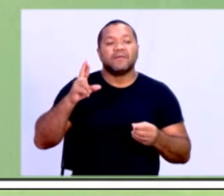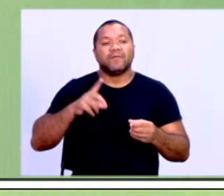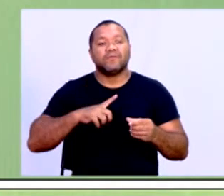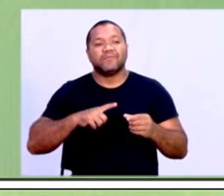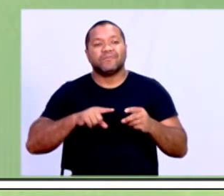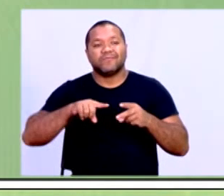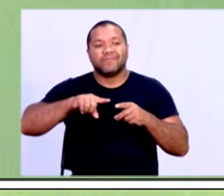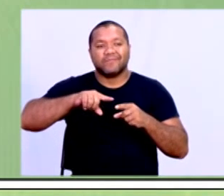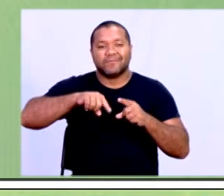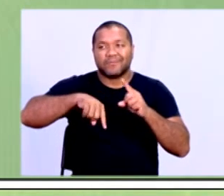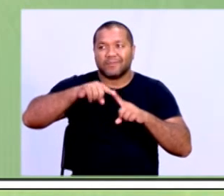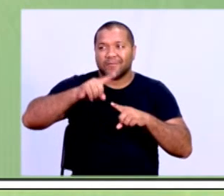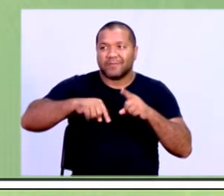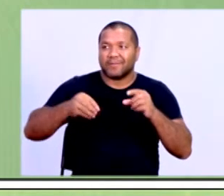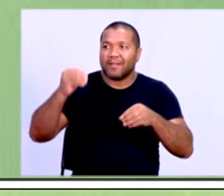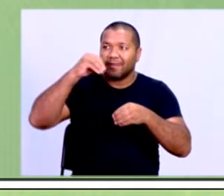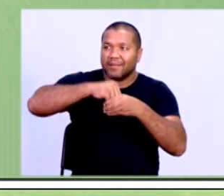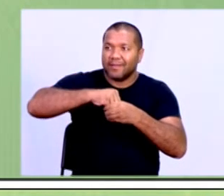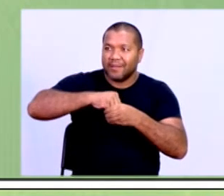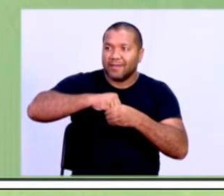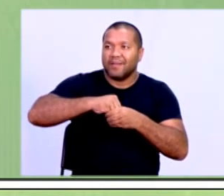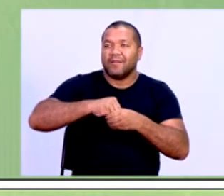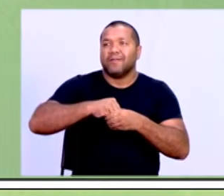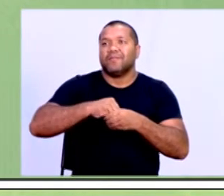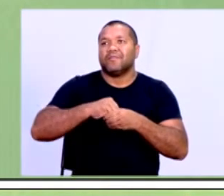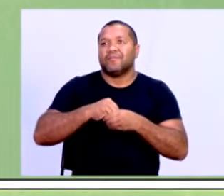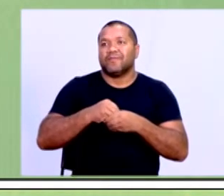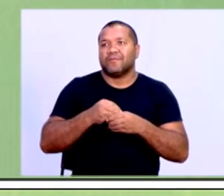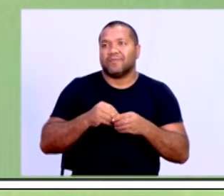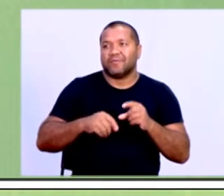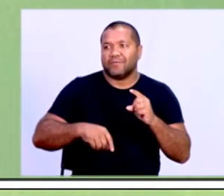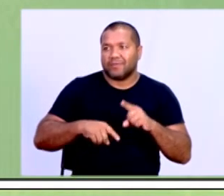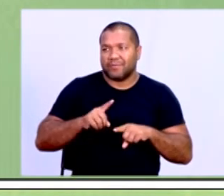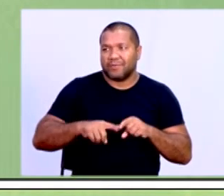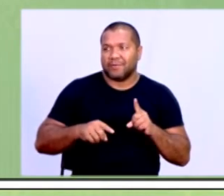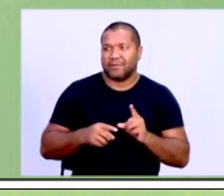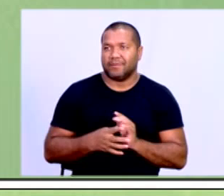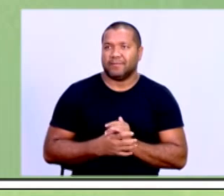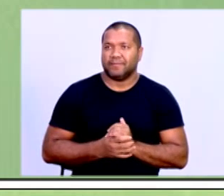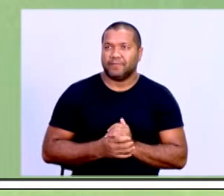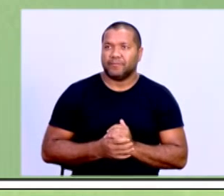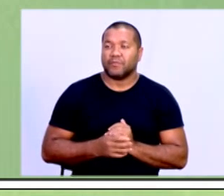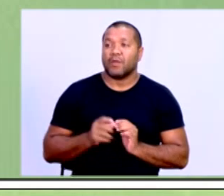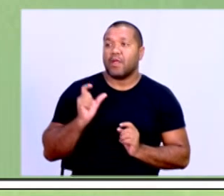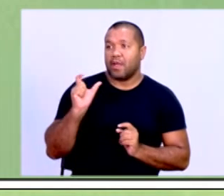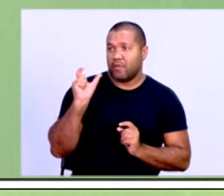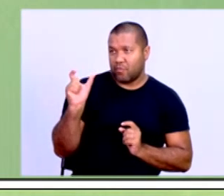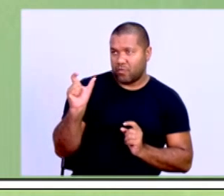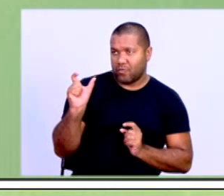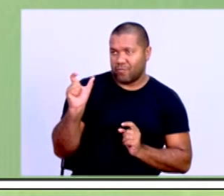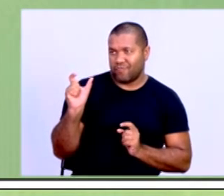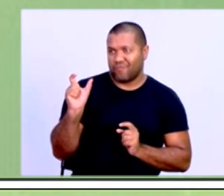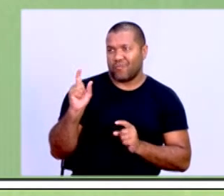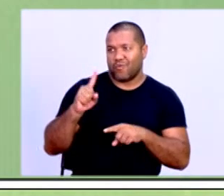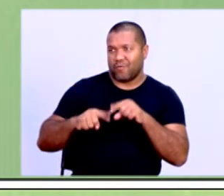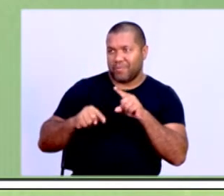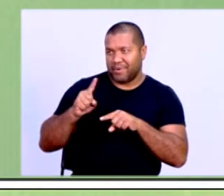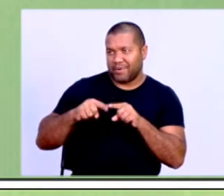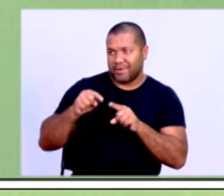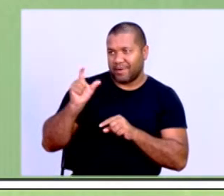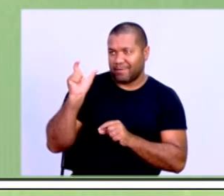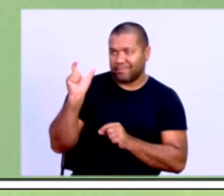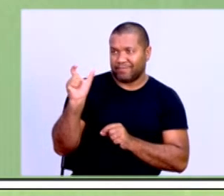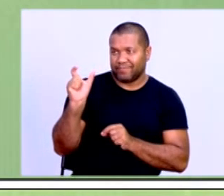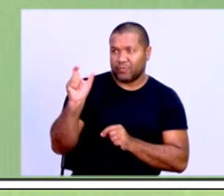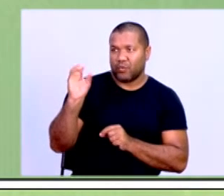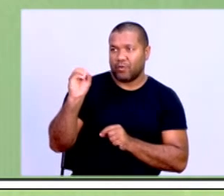componentes que fazem parte da orientação a objetos? O objeto, né, que é o nosso